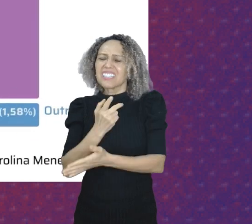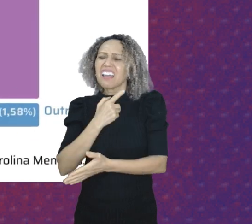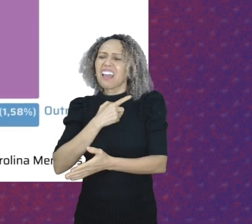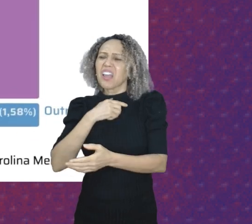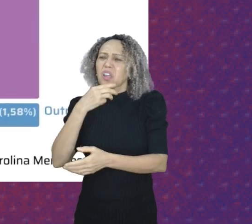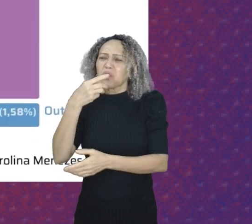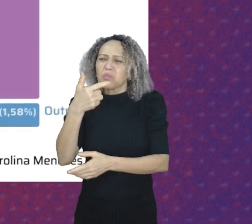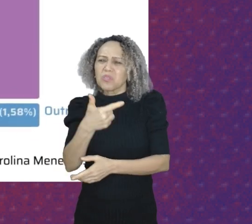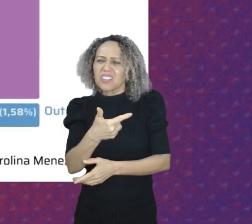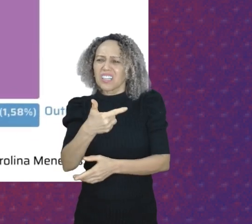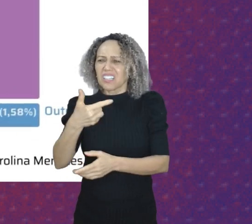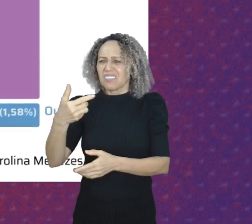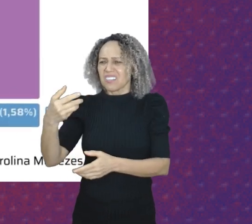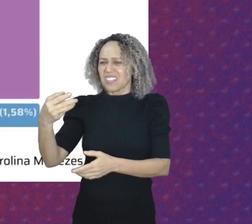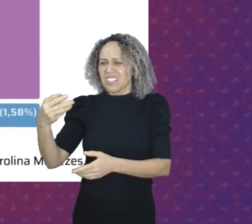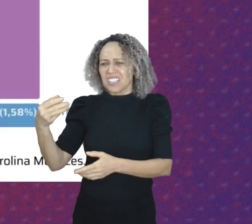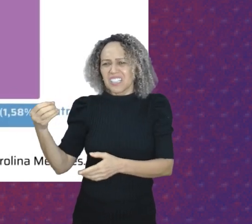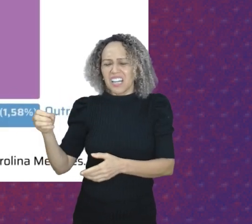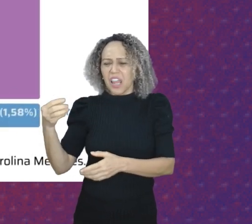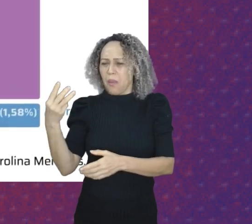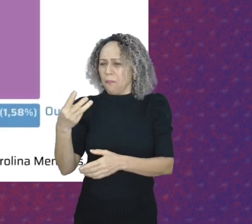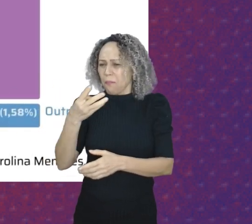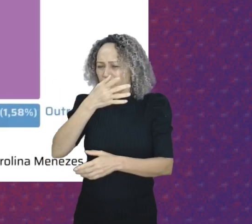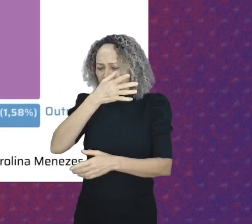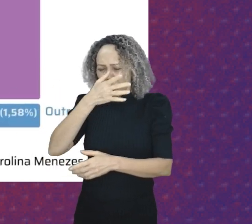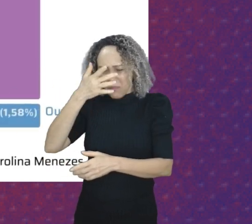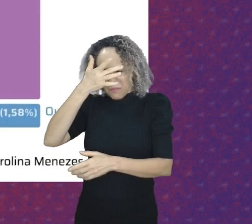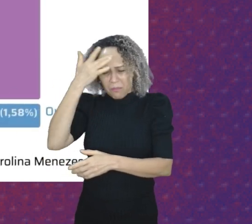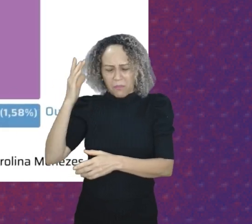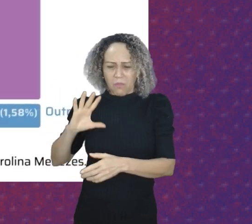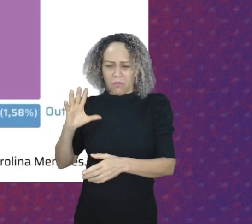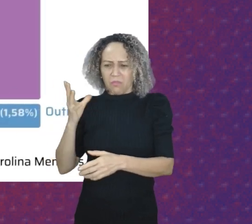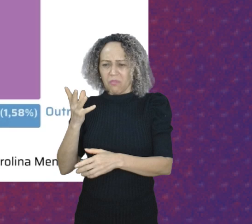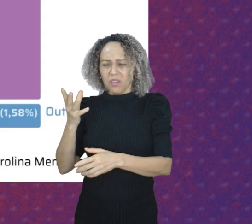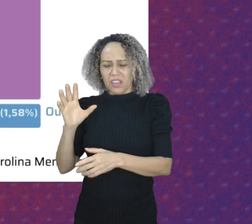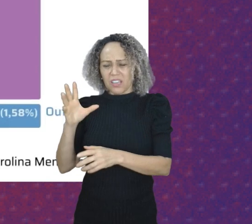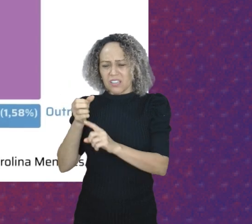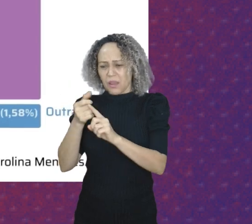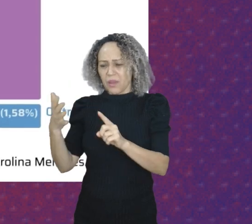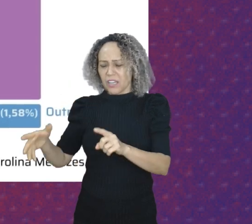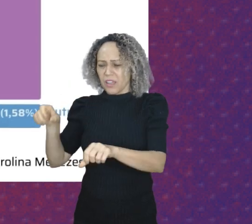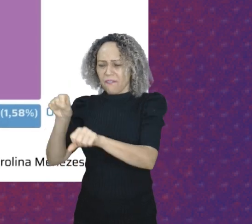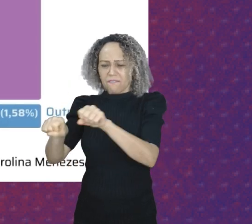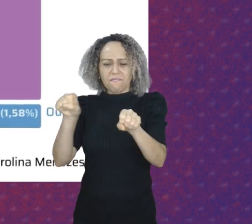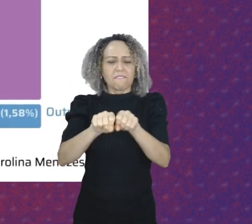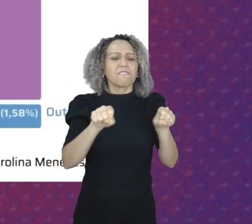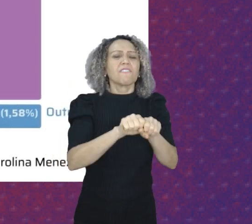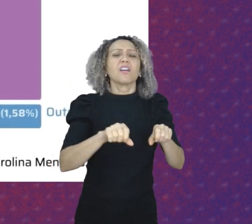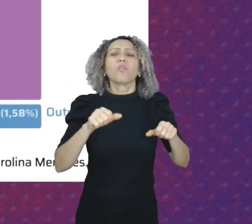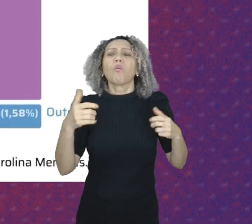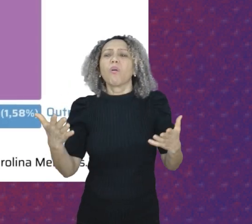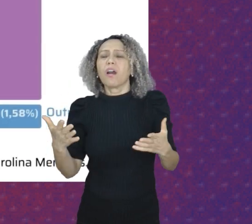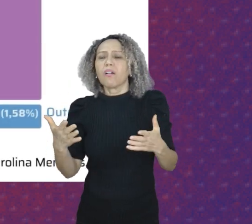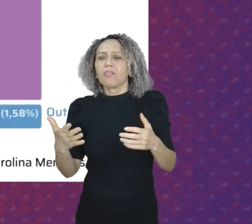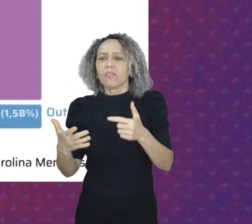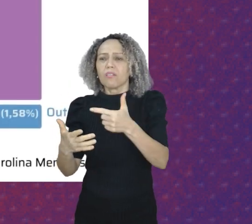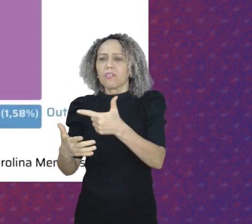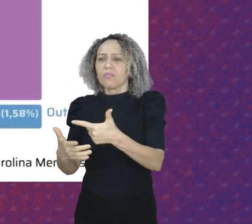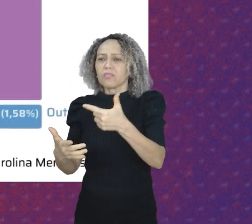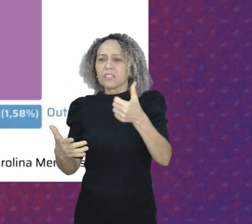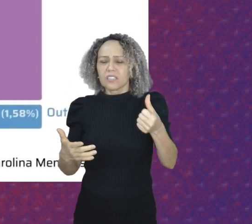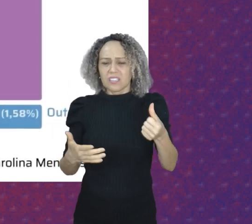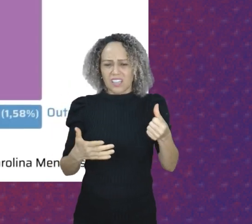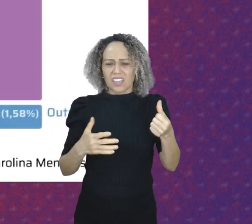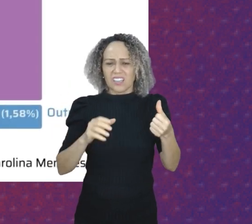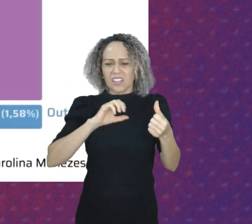forma violenta no país. Destas mortes, 285 foram assassinatos, 26 suicídios